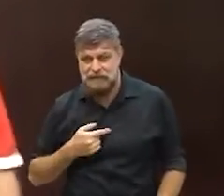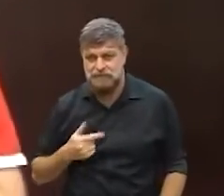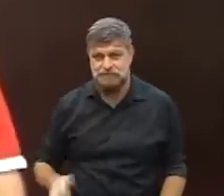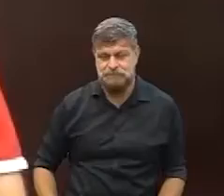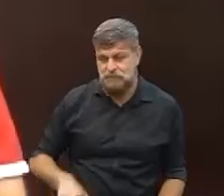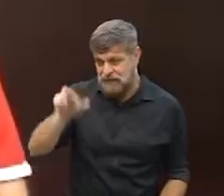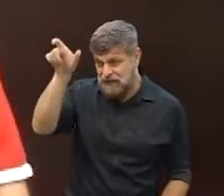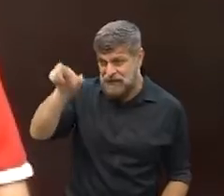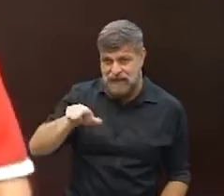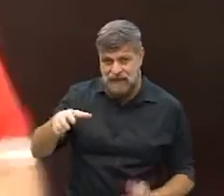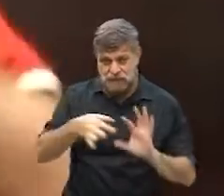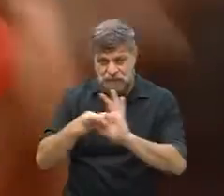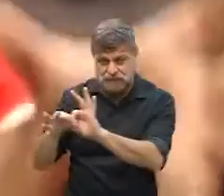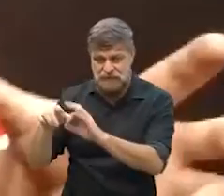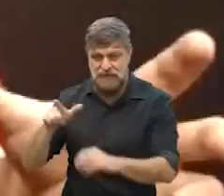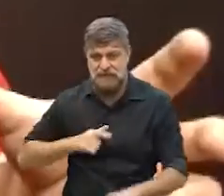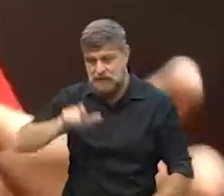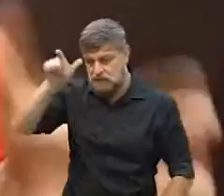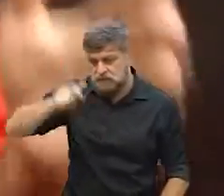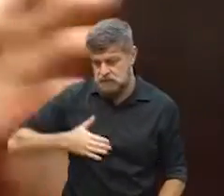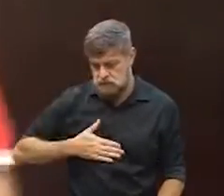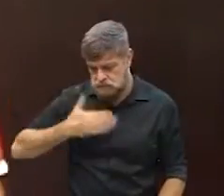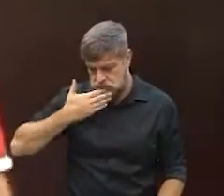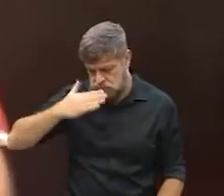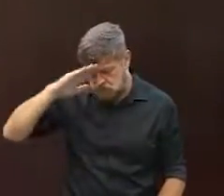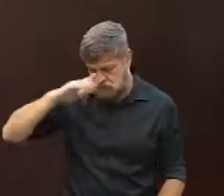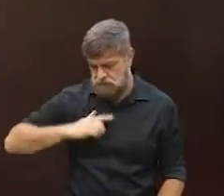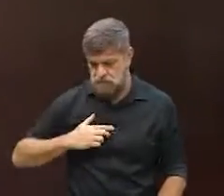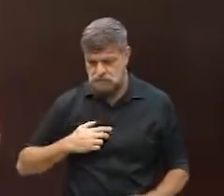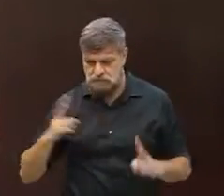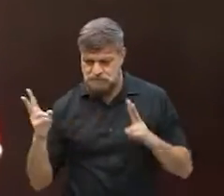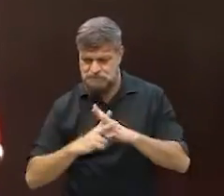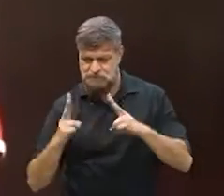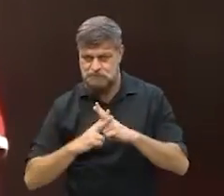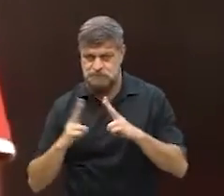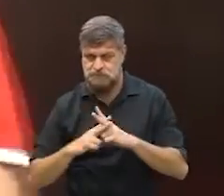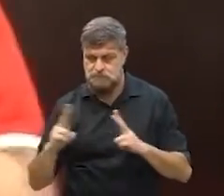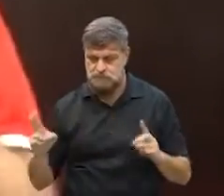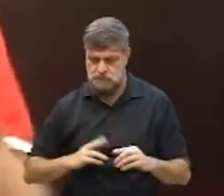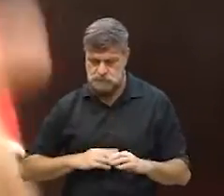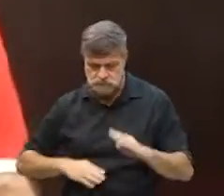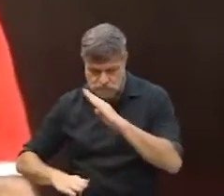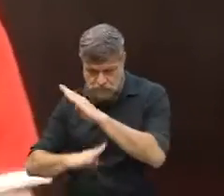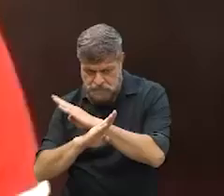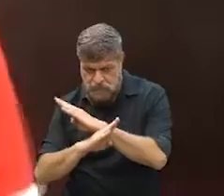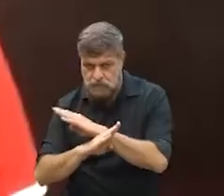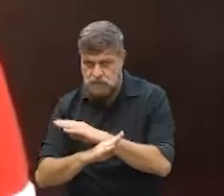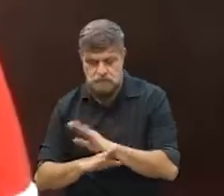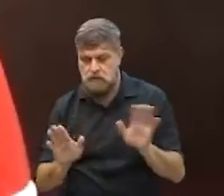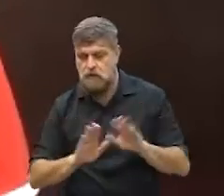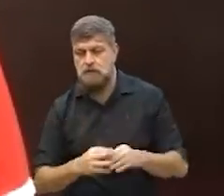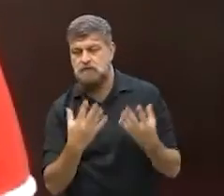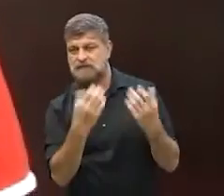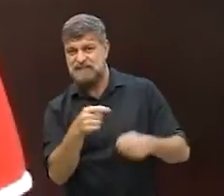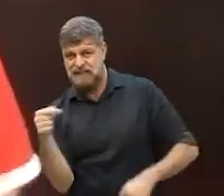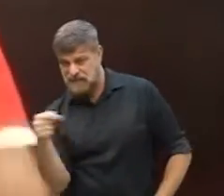argelino, um atleta paquistanês que se recusaram a lutar no judô contra um